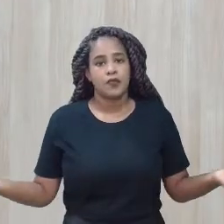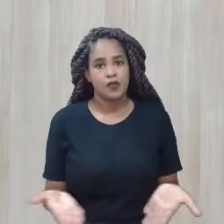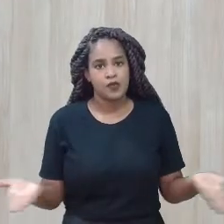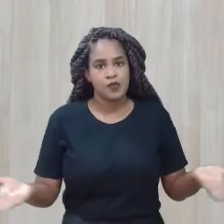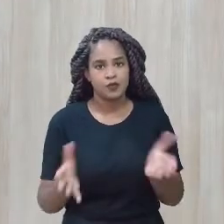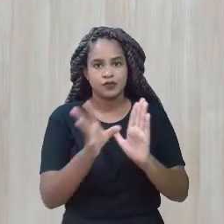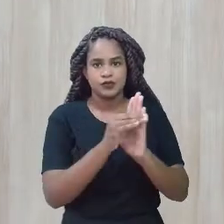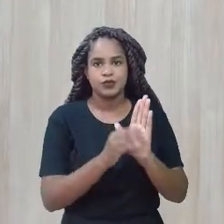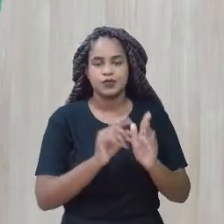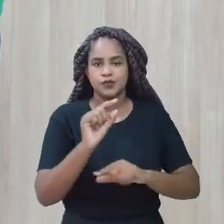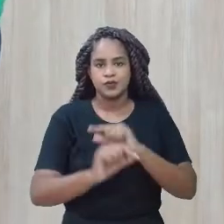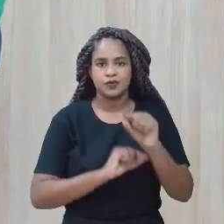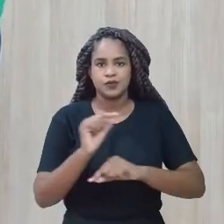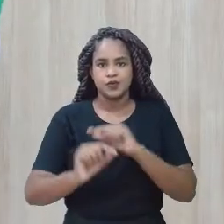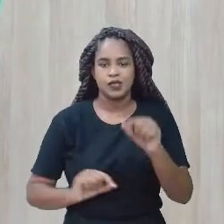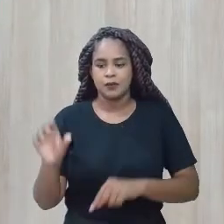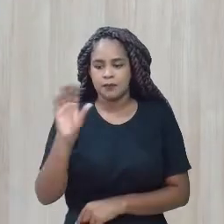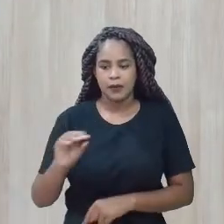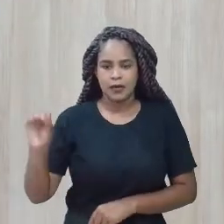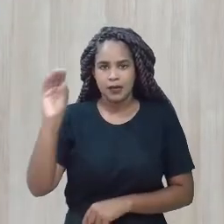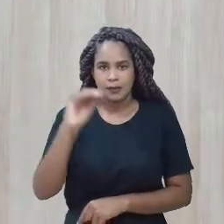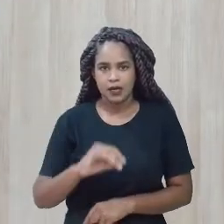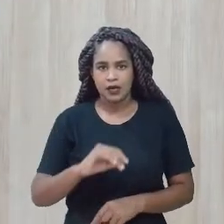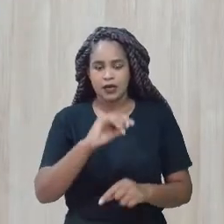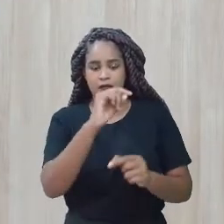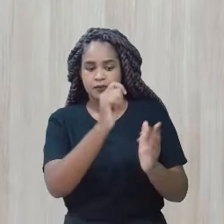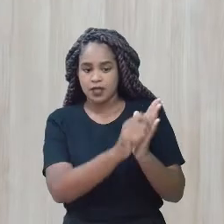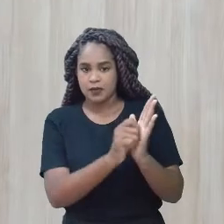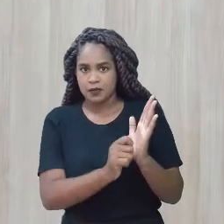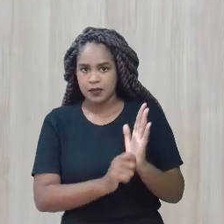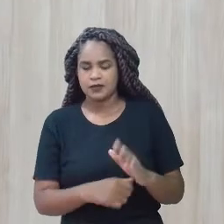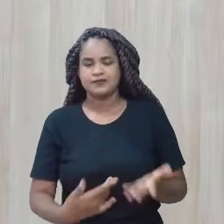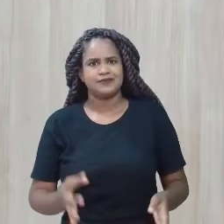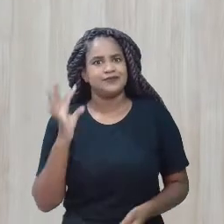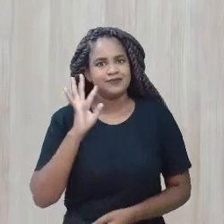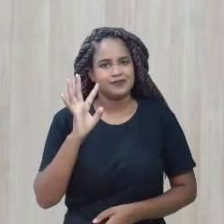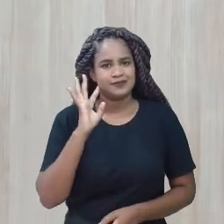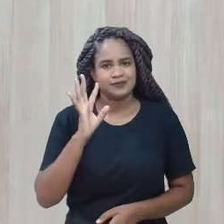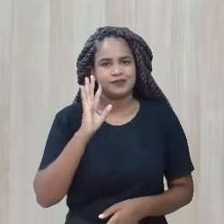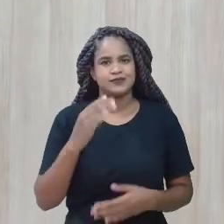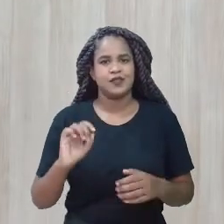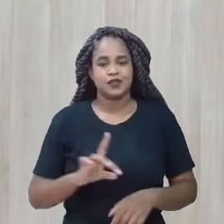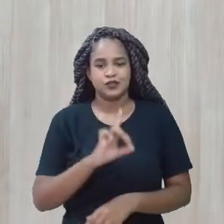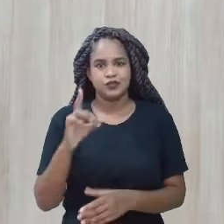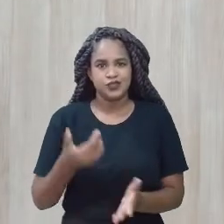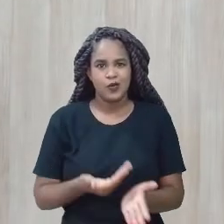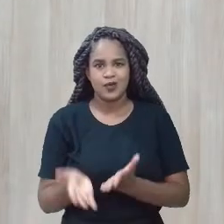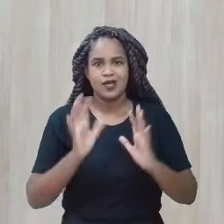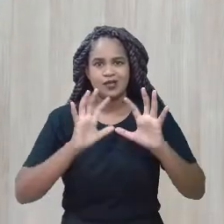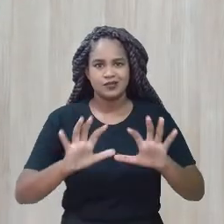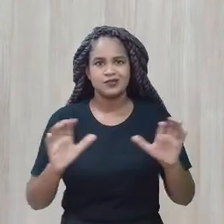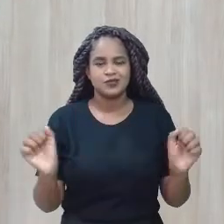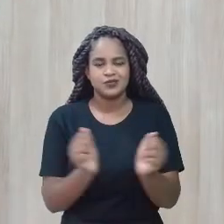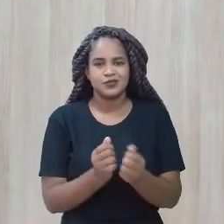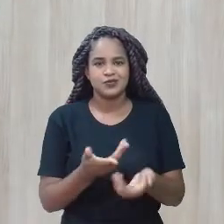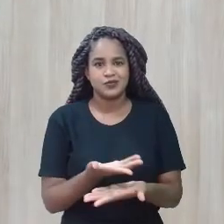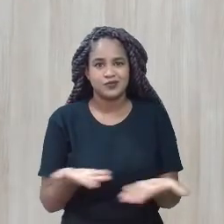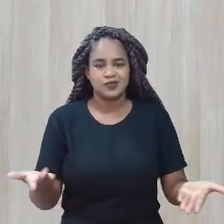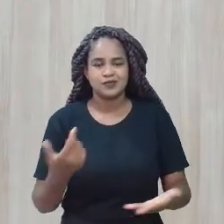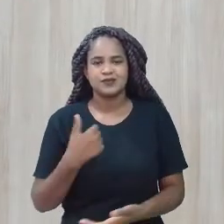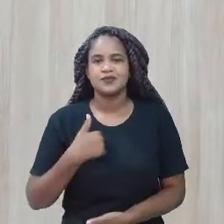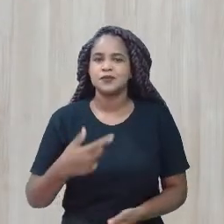é oralidade escrita. Que coisa legal, não é? Começar assim o nosso dia com vocês, sabe?